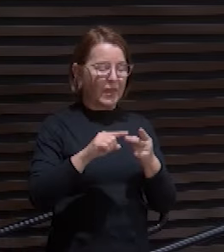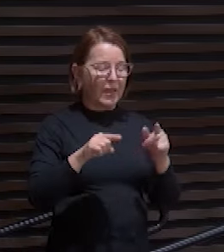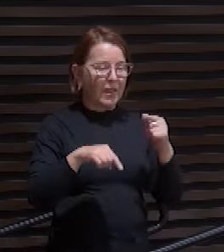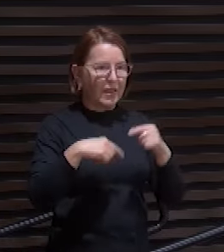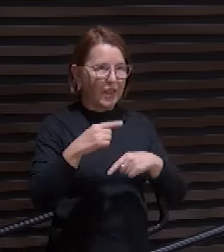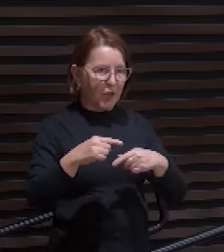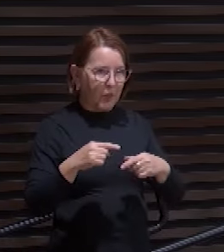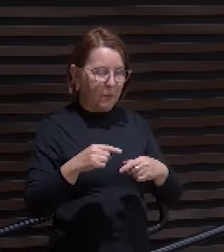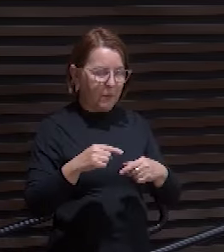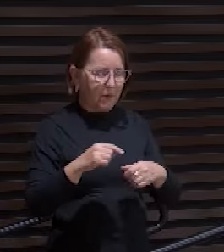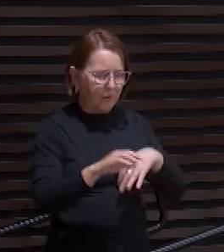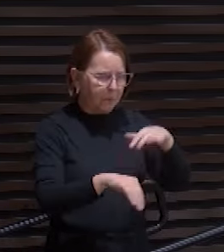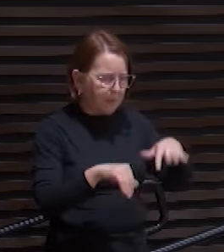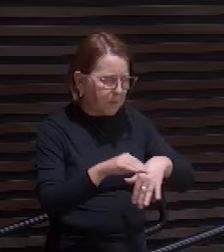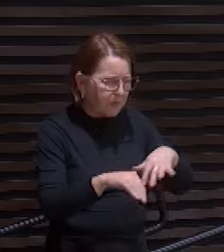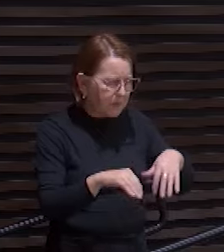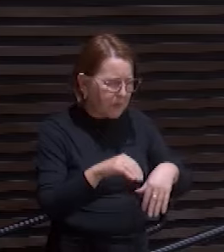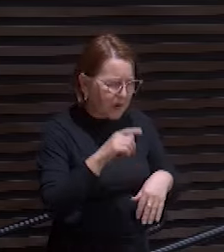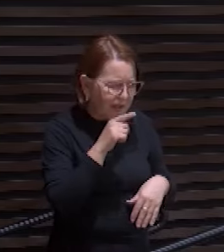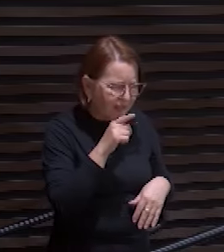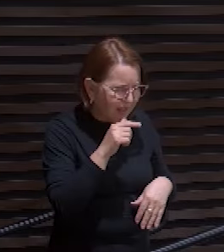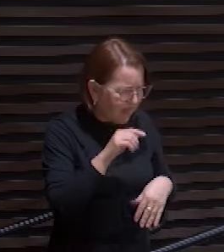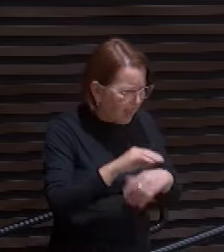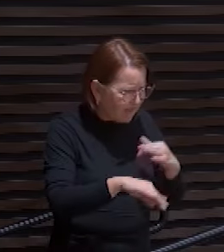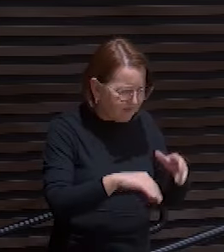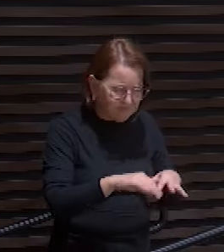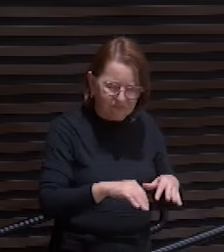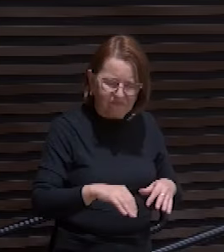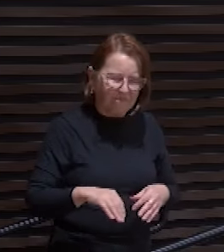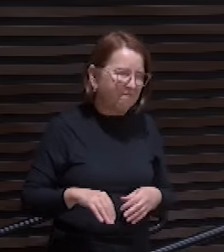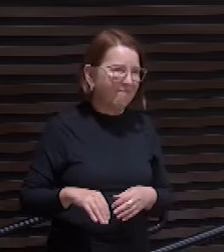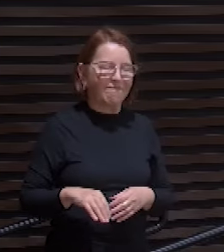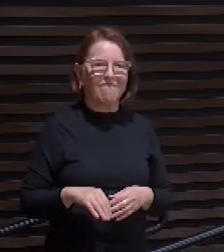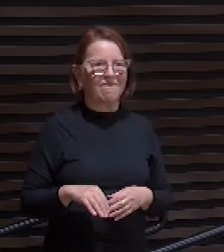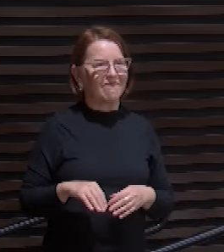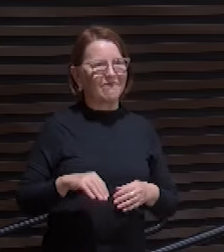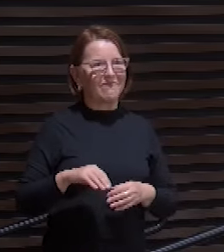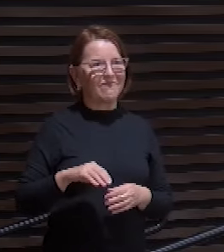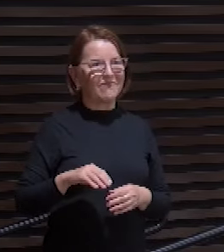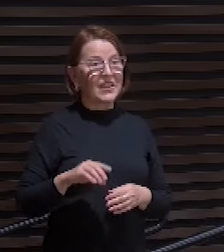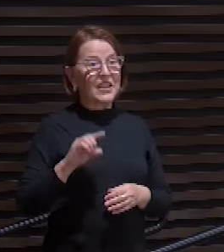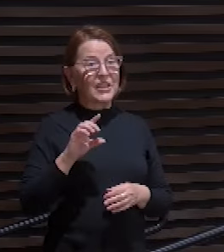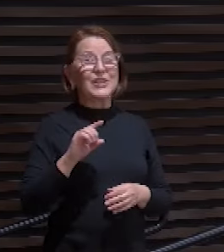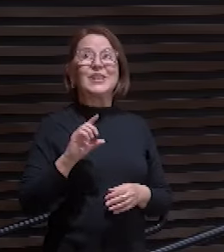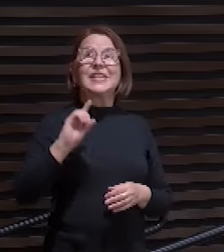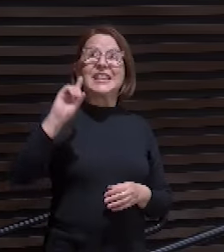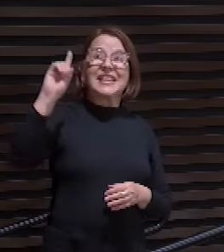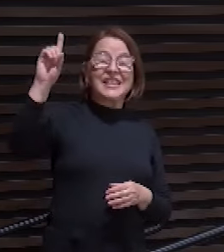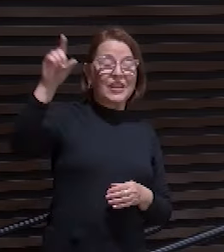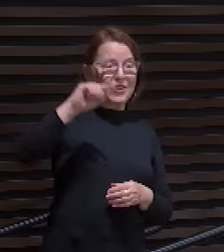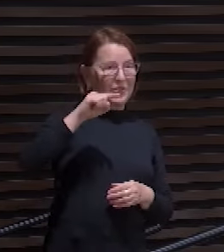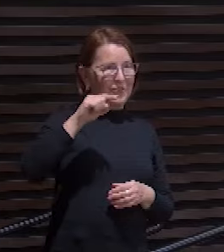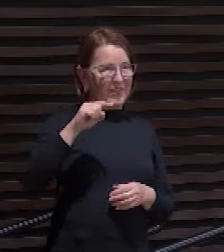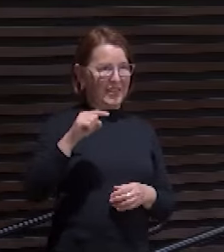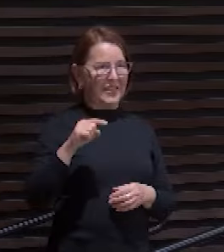não pode reter água. É só ele que pode, a gente fica buscando nisso, naquilo outro, não sei mais o